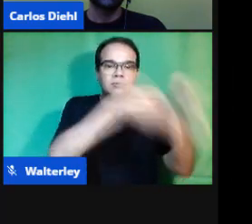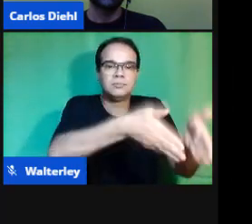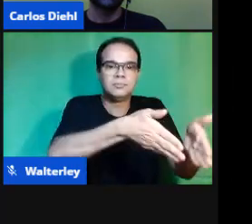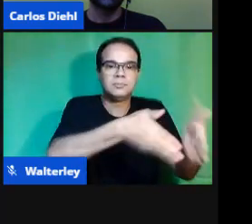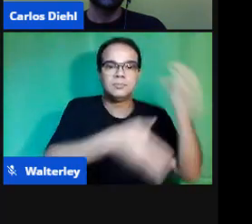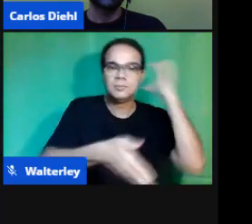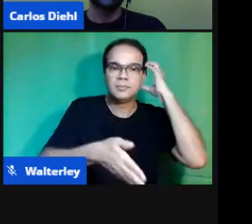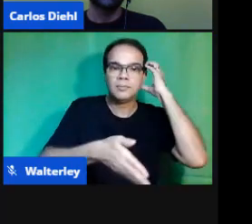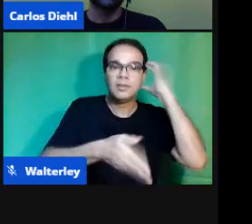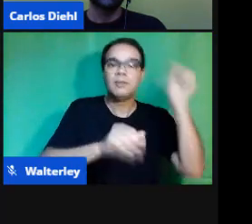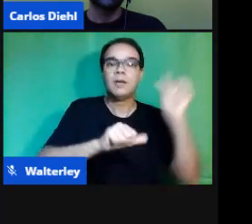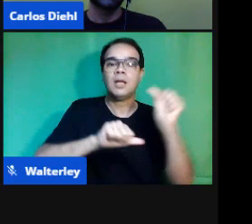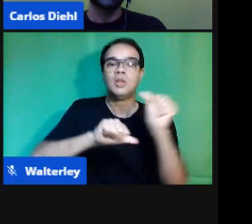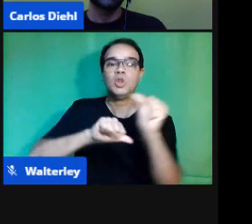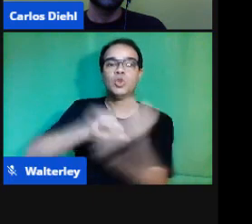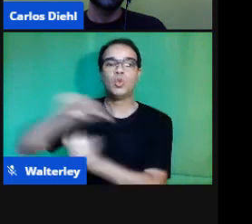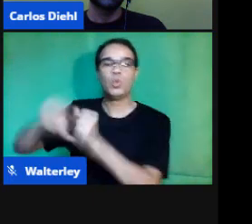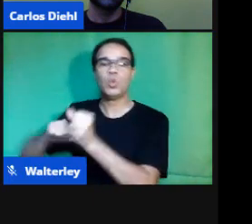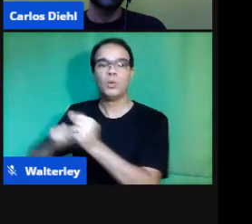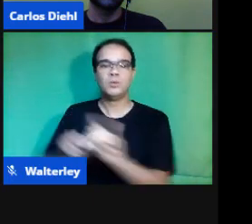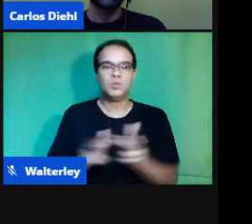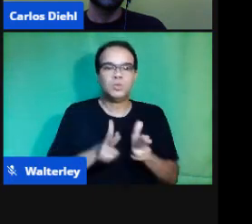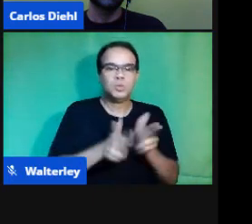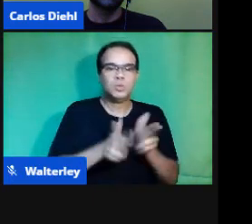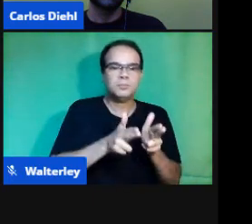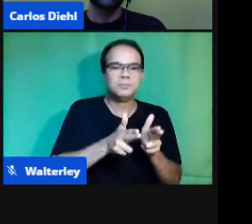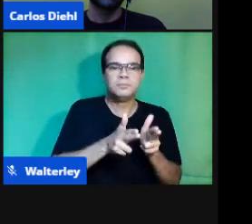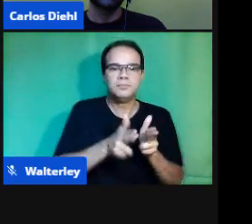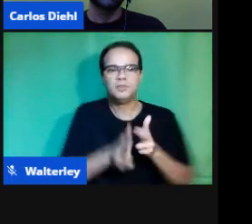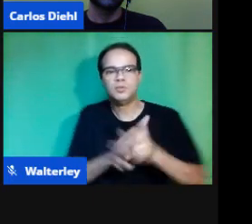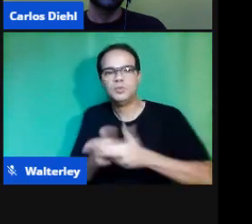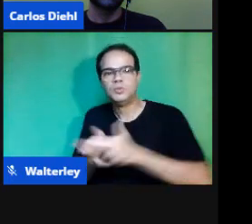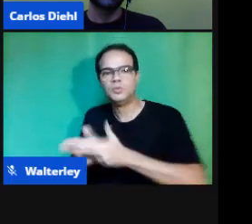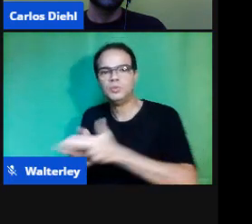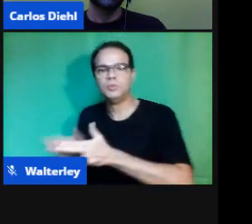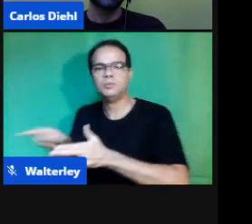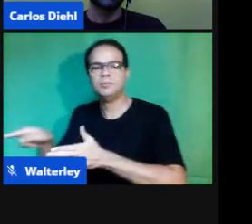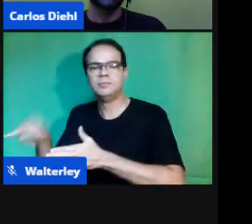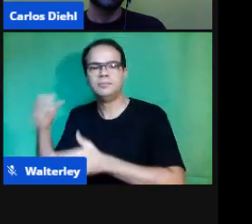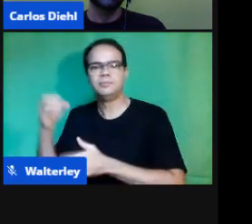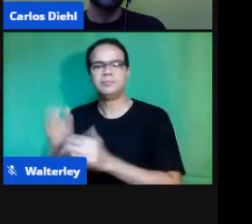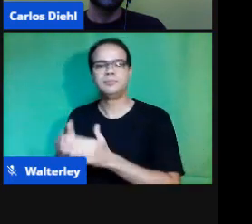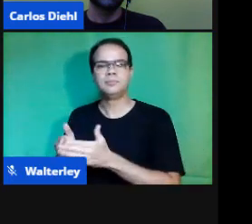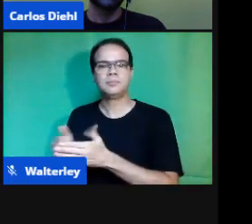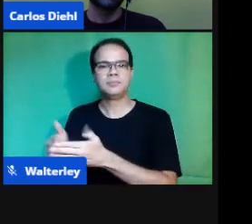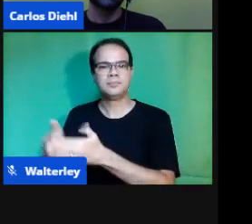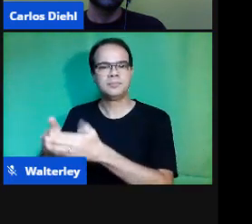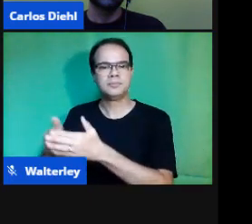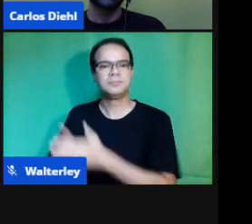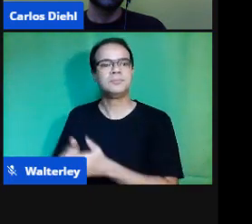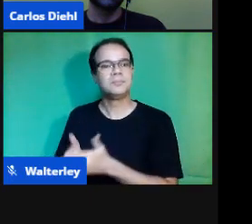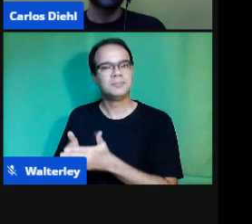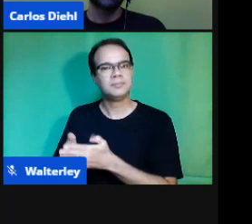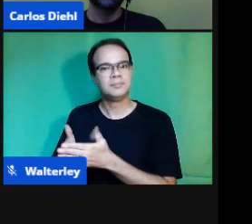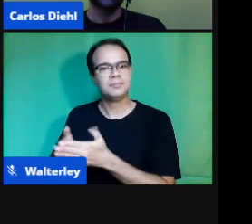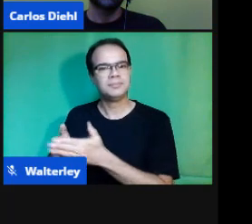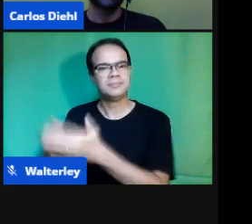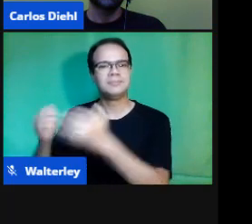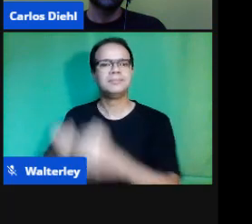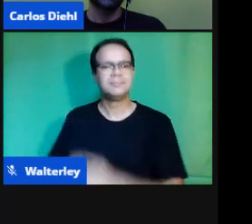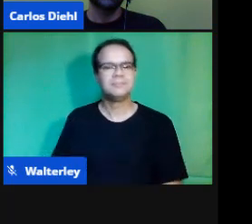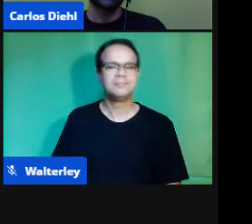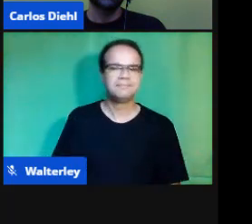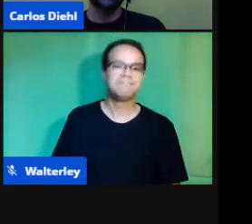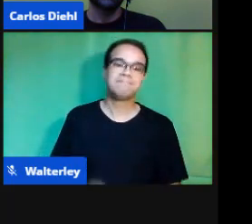para Corumbá. Há vários movimentos, vários conflitos aqui no sul de Mato Grosso, mas não tem um caráter